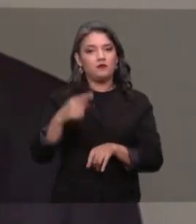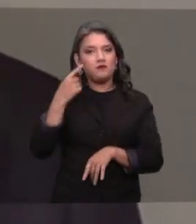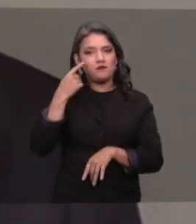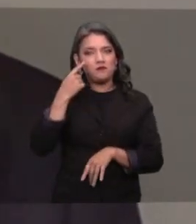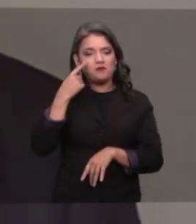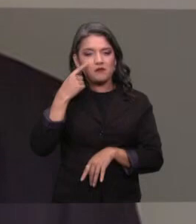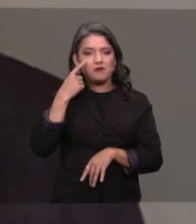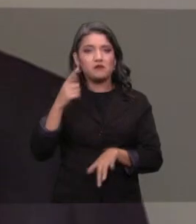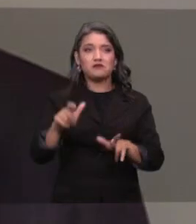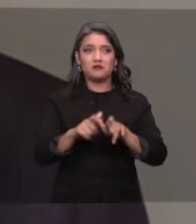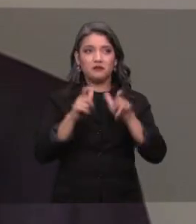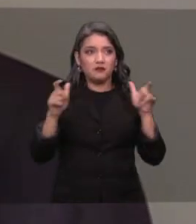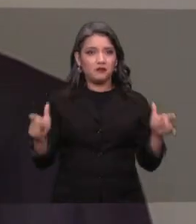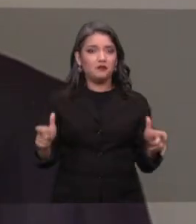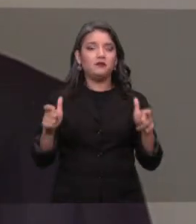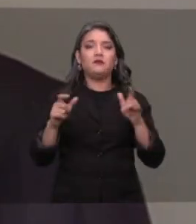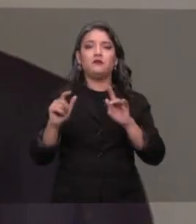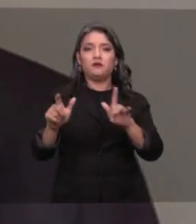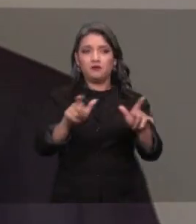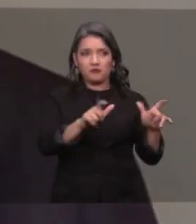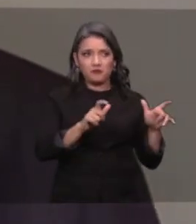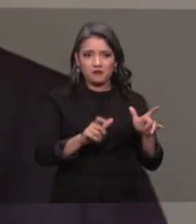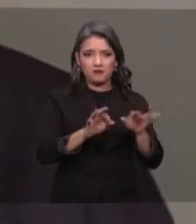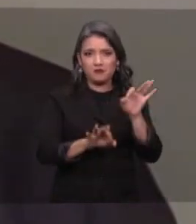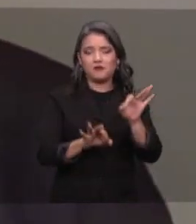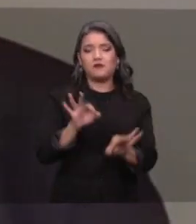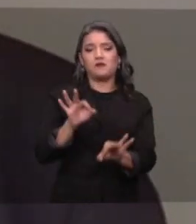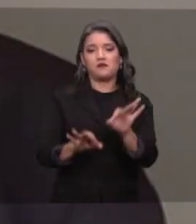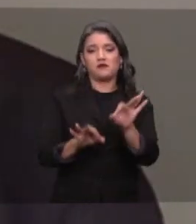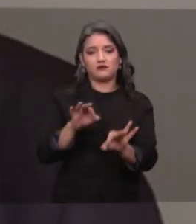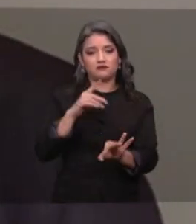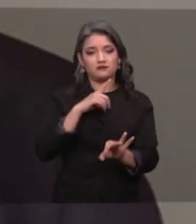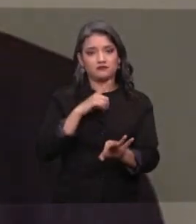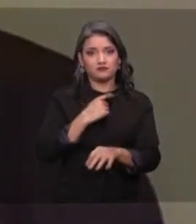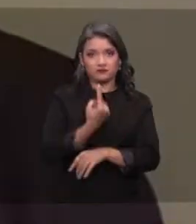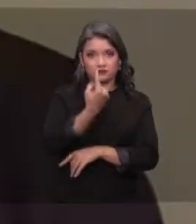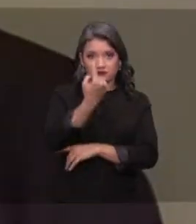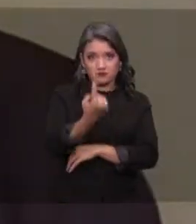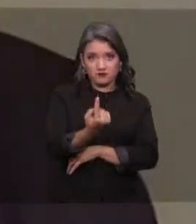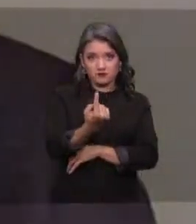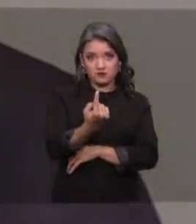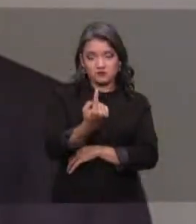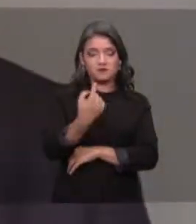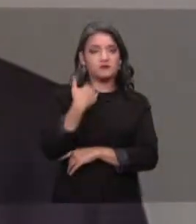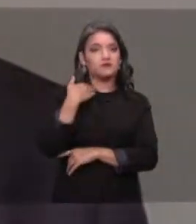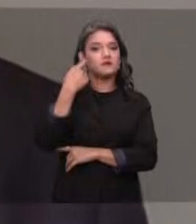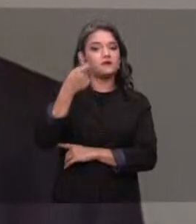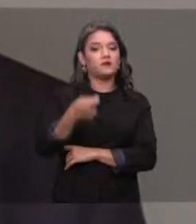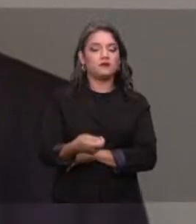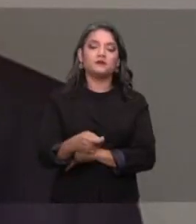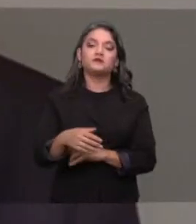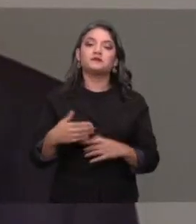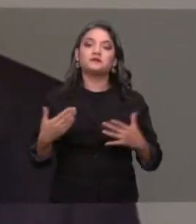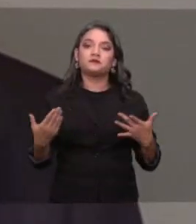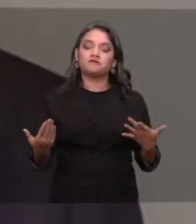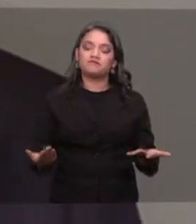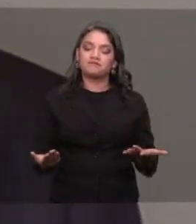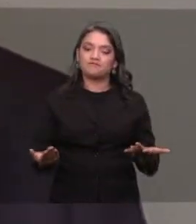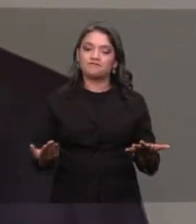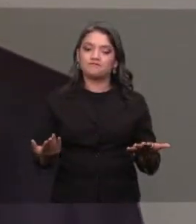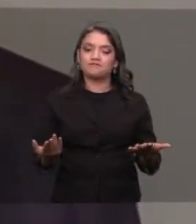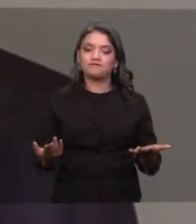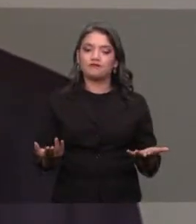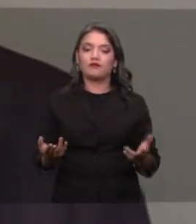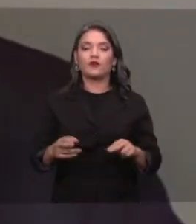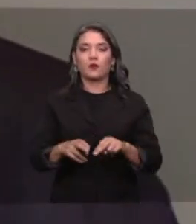grande parte das comarcas e seções judiciárias brasileiras é provida por apenas um magistrado, afigura-se razoável